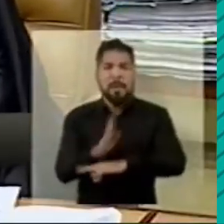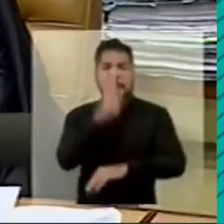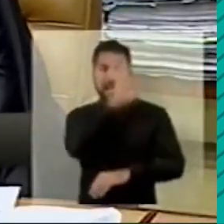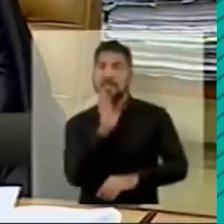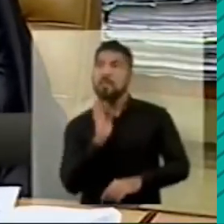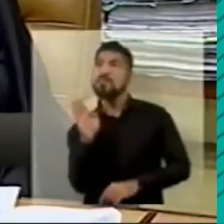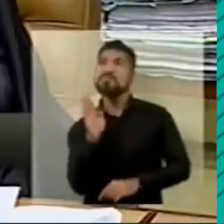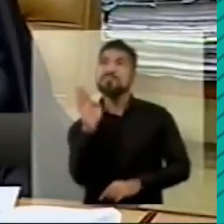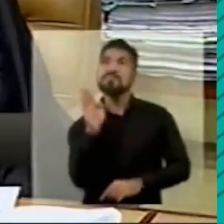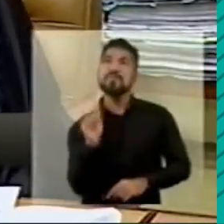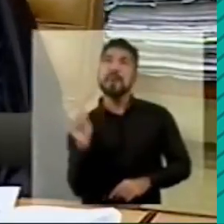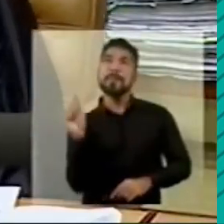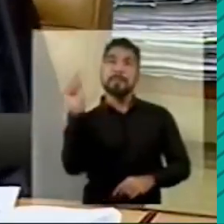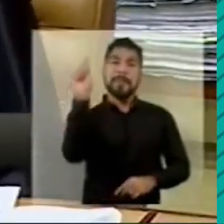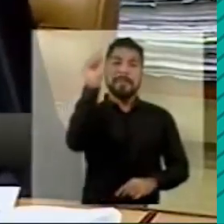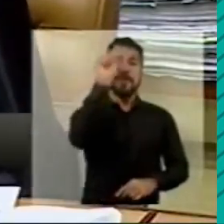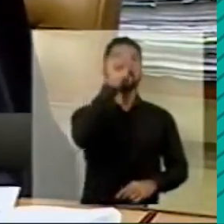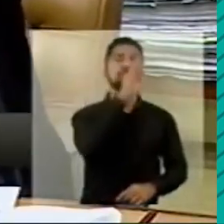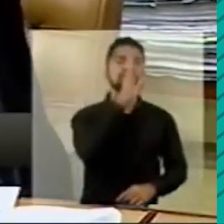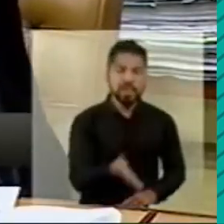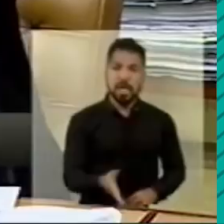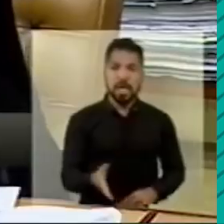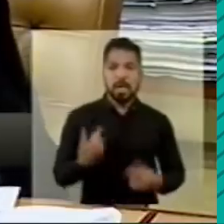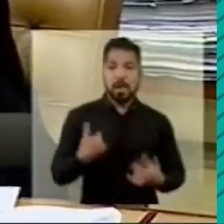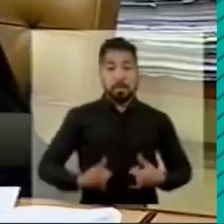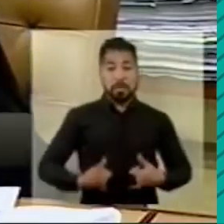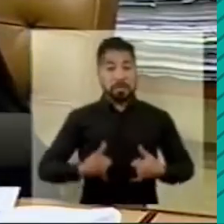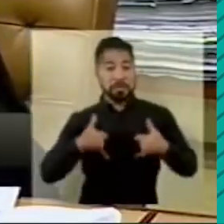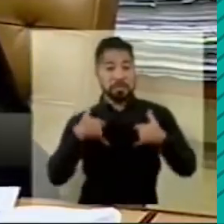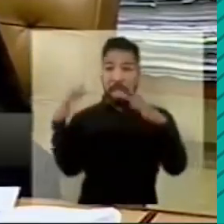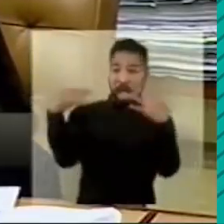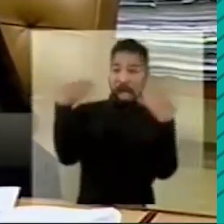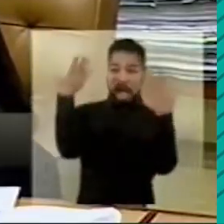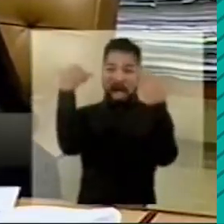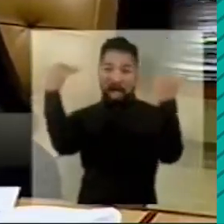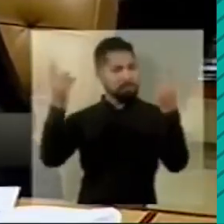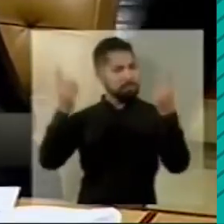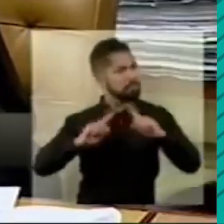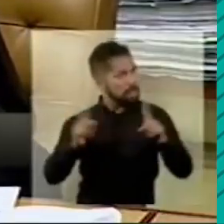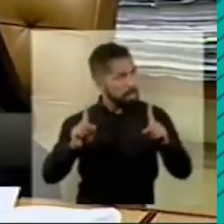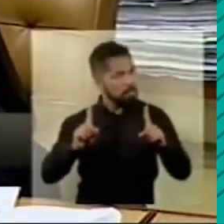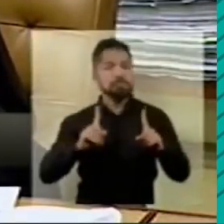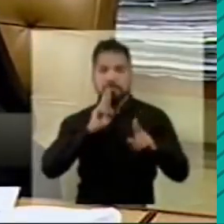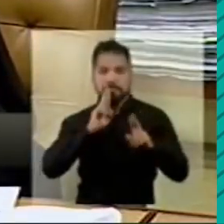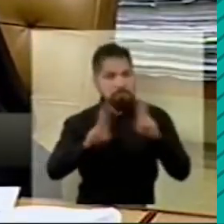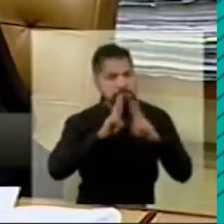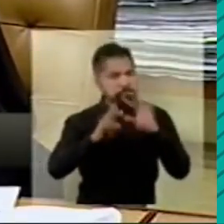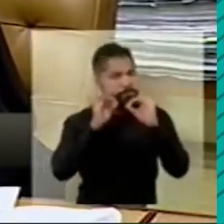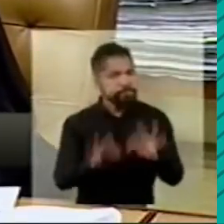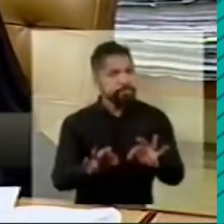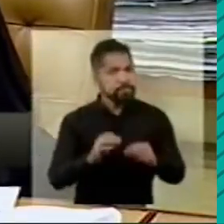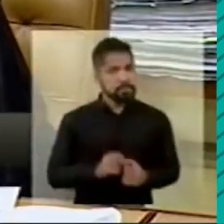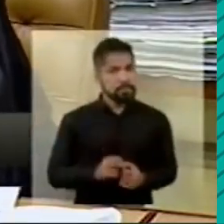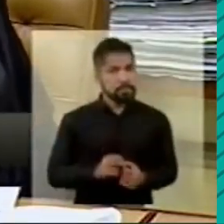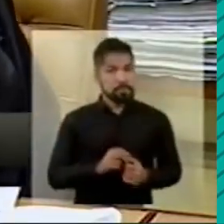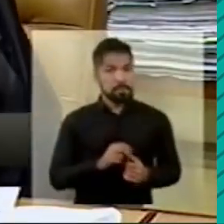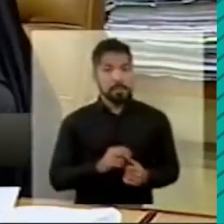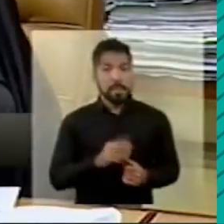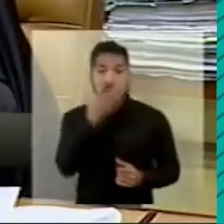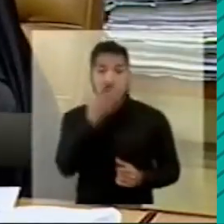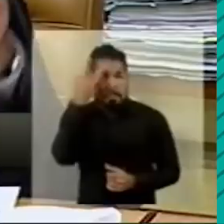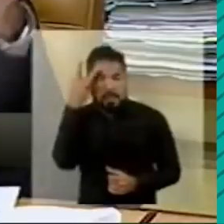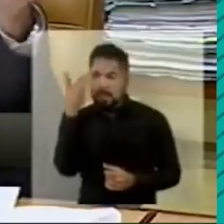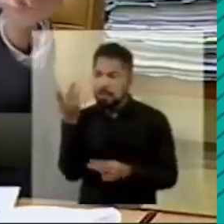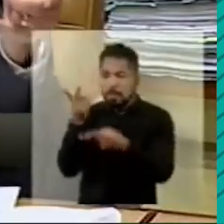Brasil todo. Não fiz isto por demagogia. Isso teve resultado. E encontrávamos